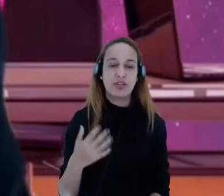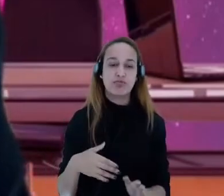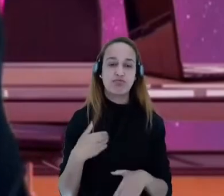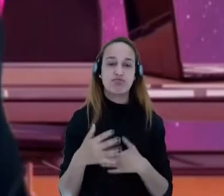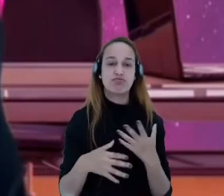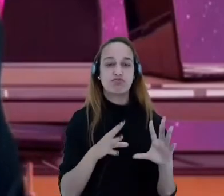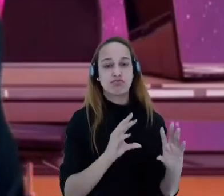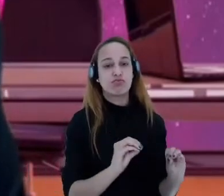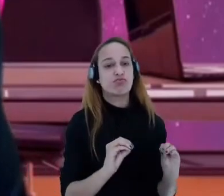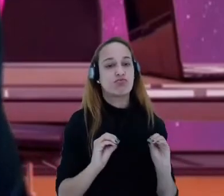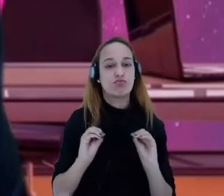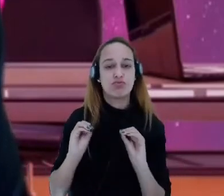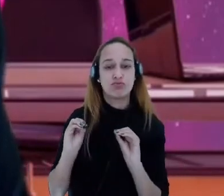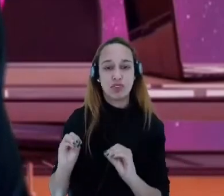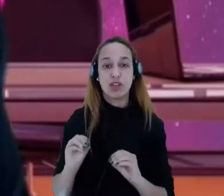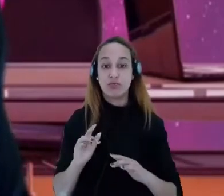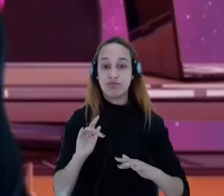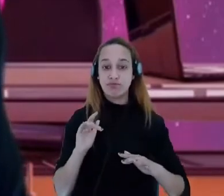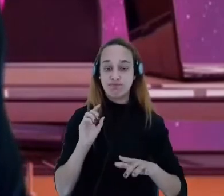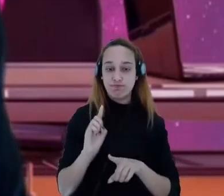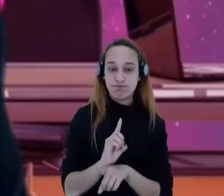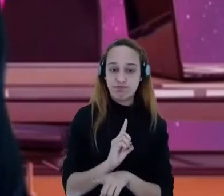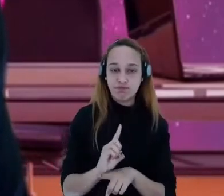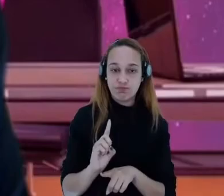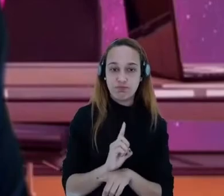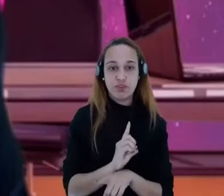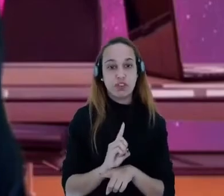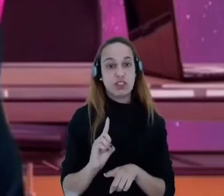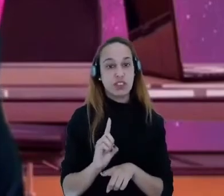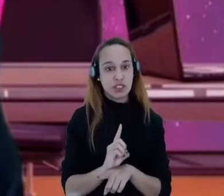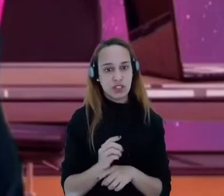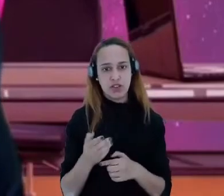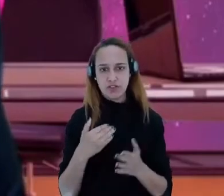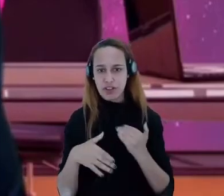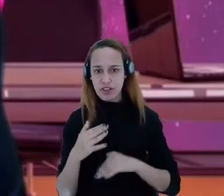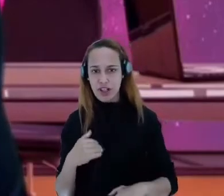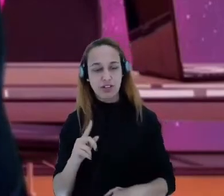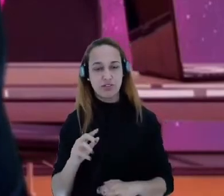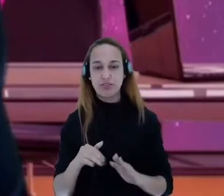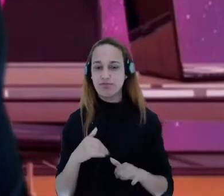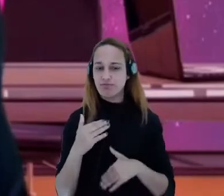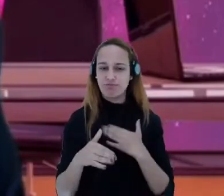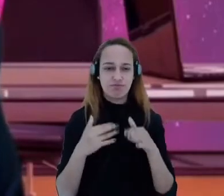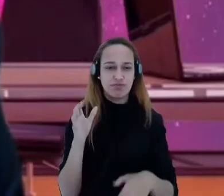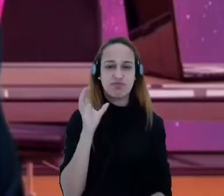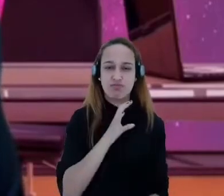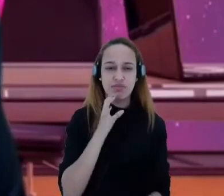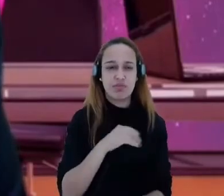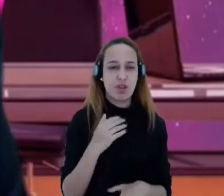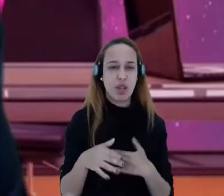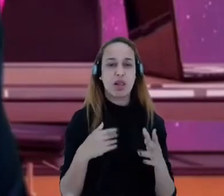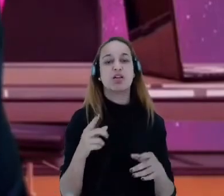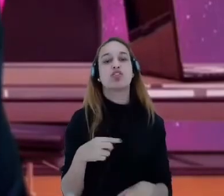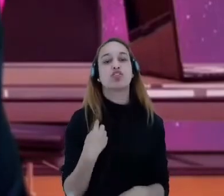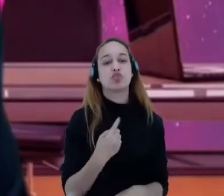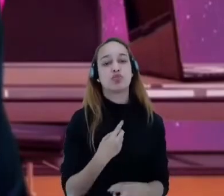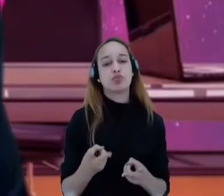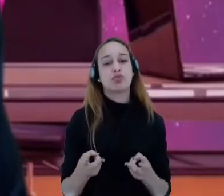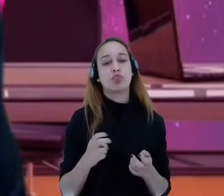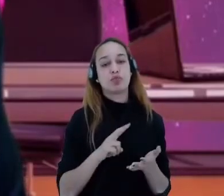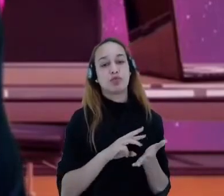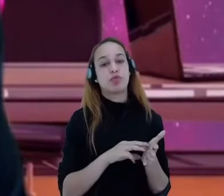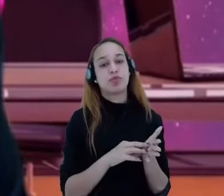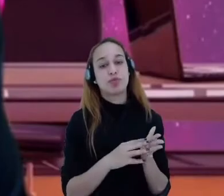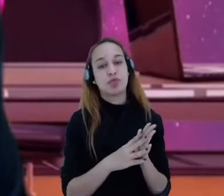transição para meios digitais seja irreversível e esteja em curso acelerado, ainda vivemos um modelo híbrido